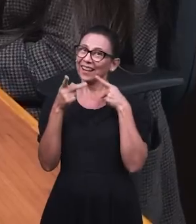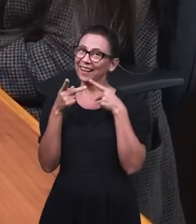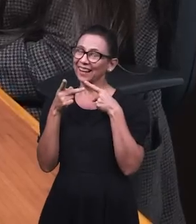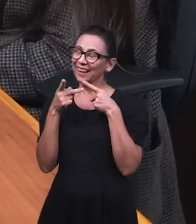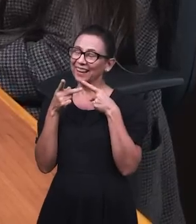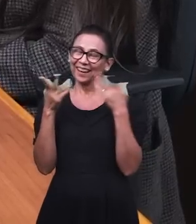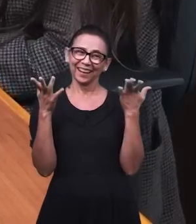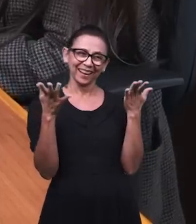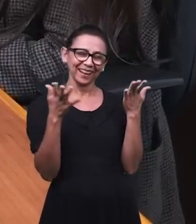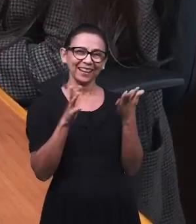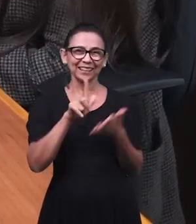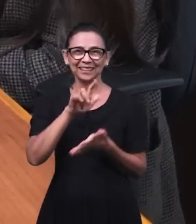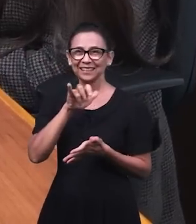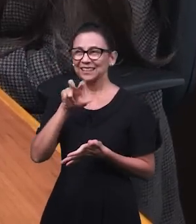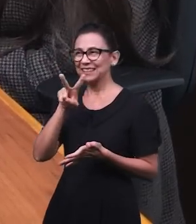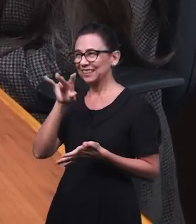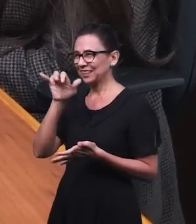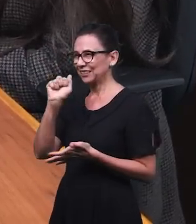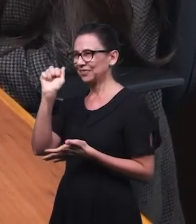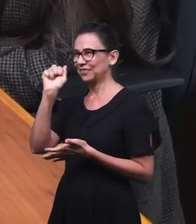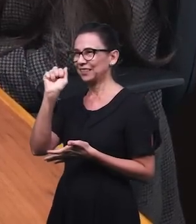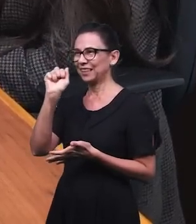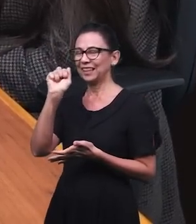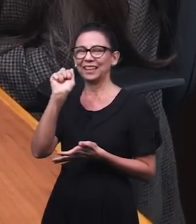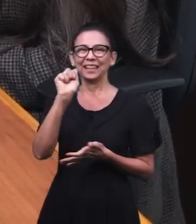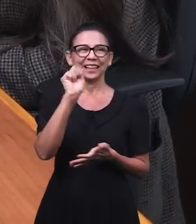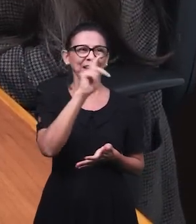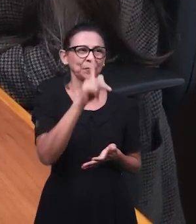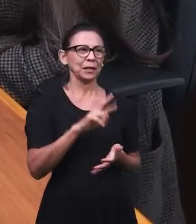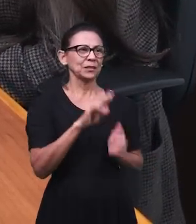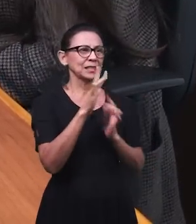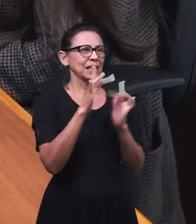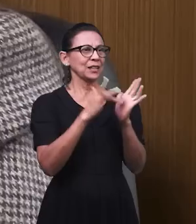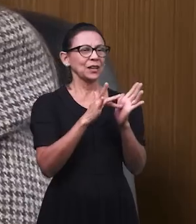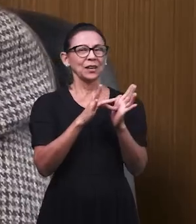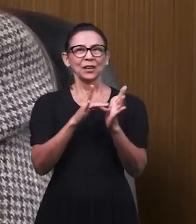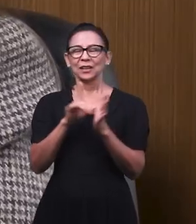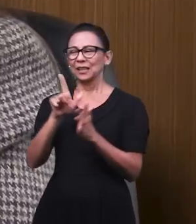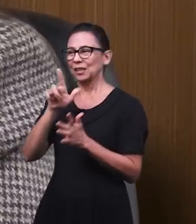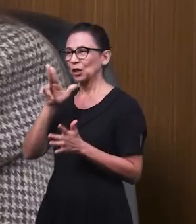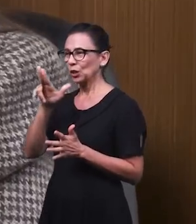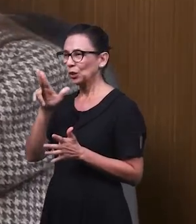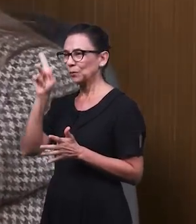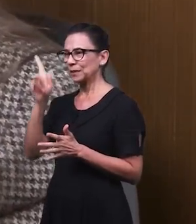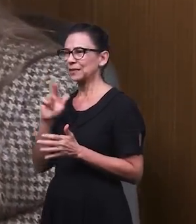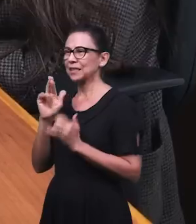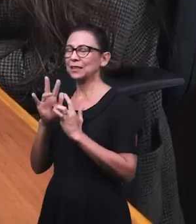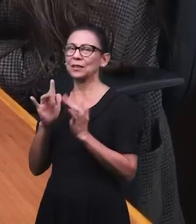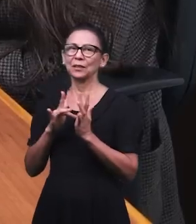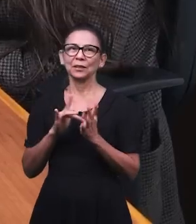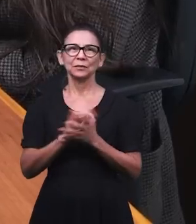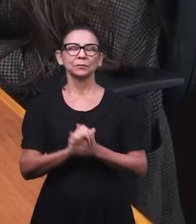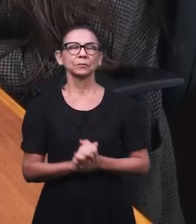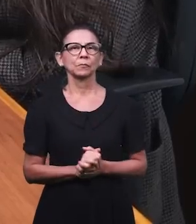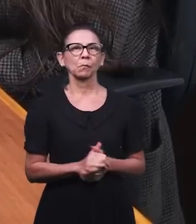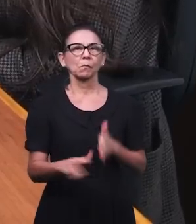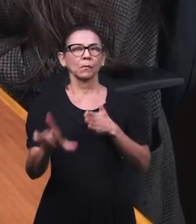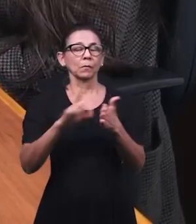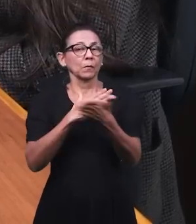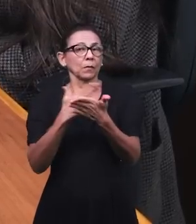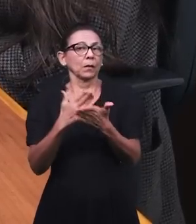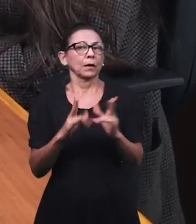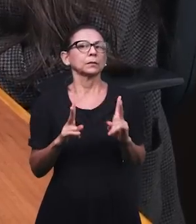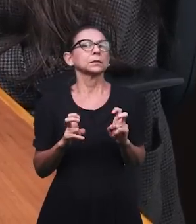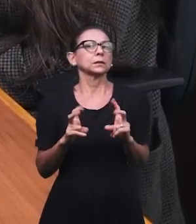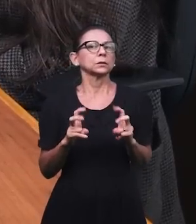falar. Nívia, paz Senhor, tudo bom? Paz Senhor, Lu, paz Senhor, os irmãos. Nívia, antes da gente